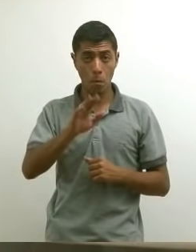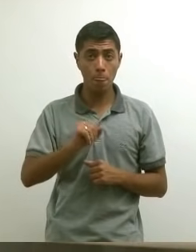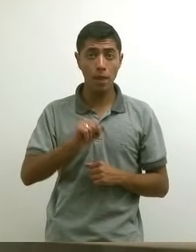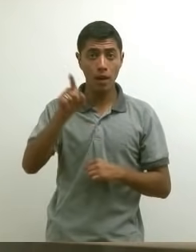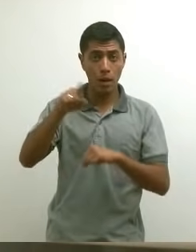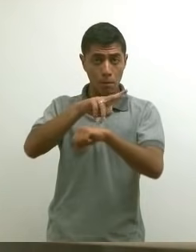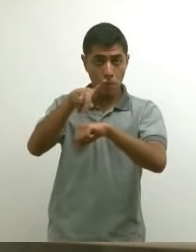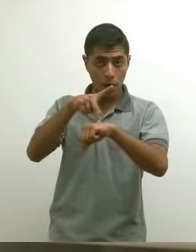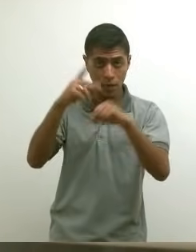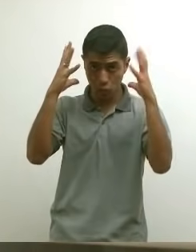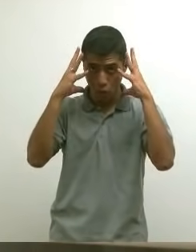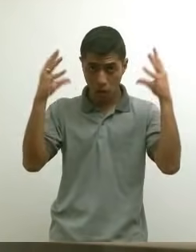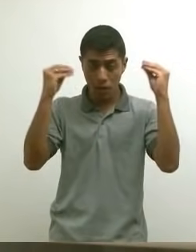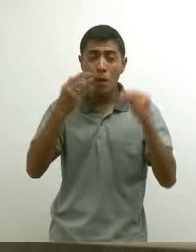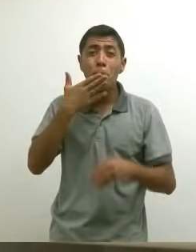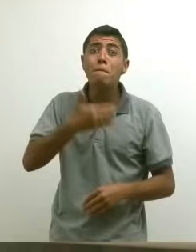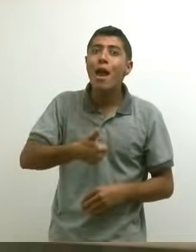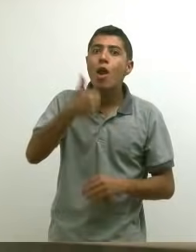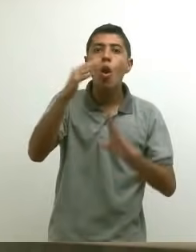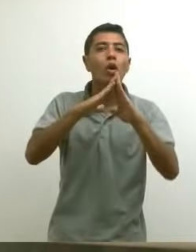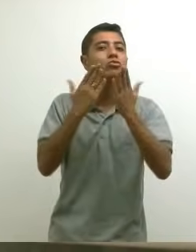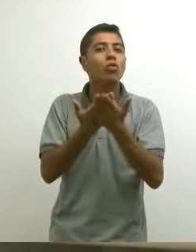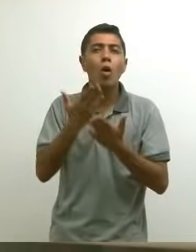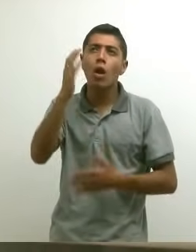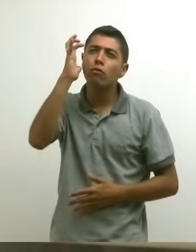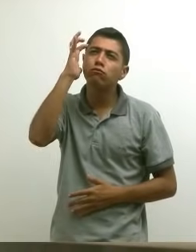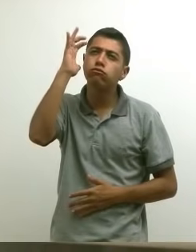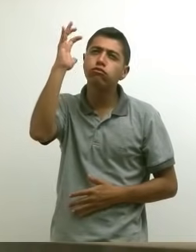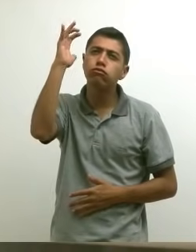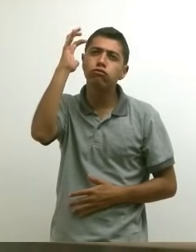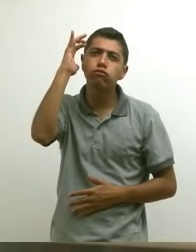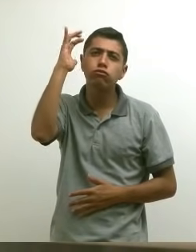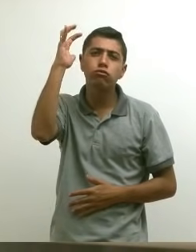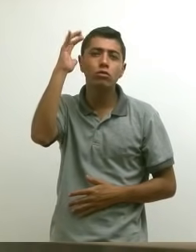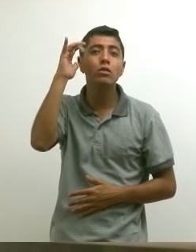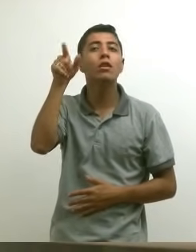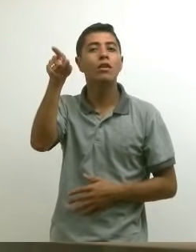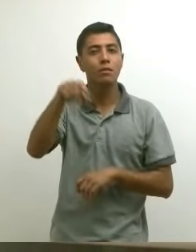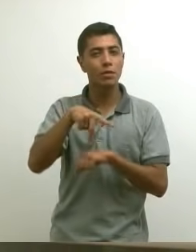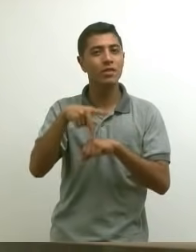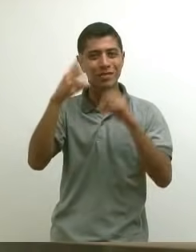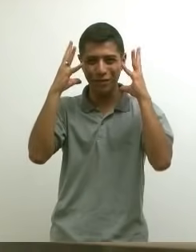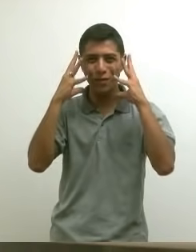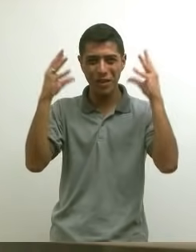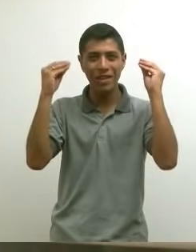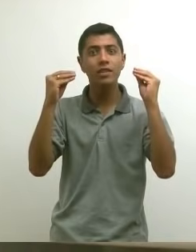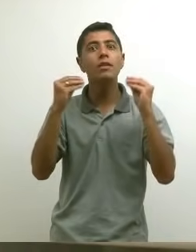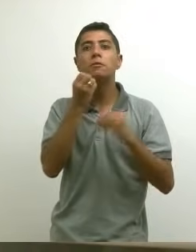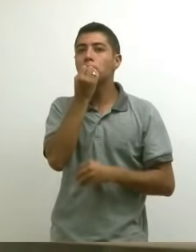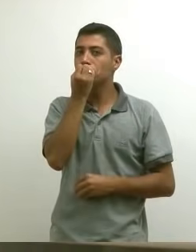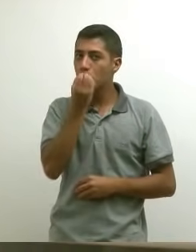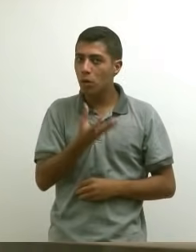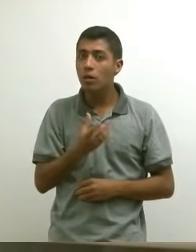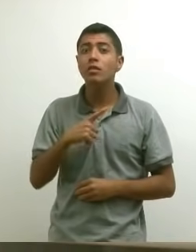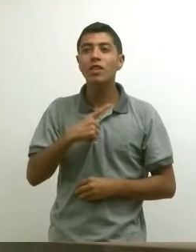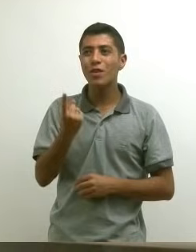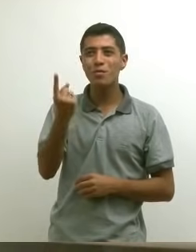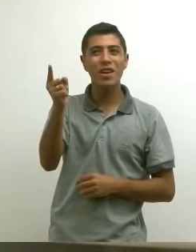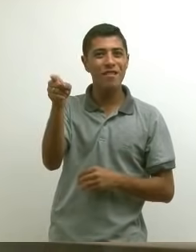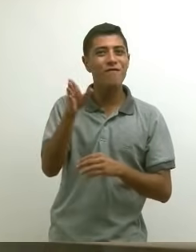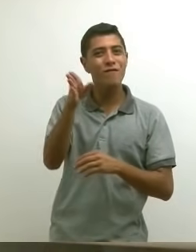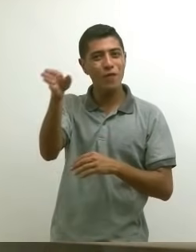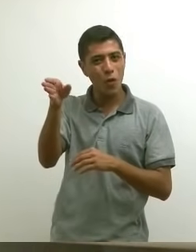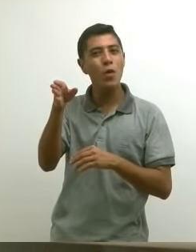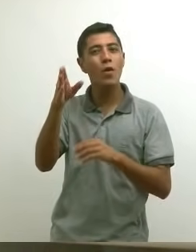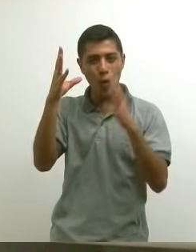holanda a gente tem uma preceptora duas vezes da pediatria da criança acabou derrotada holanda granada em meditação mario